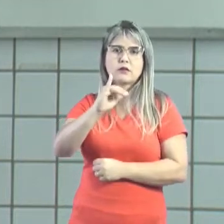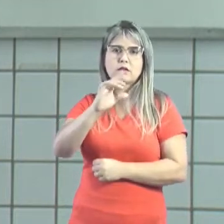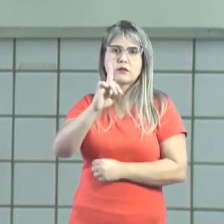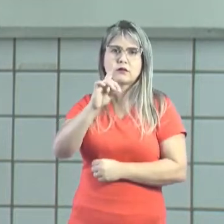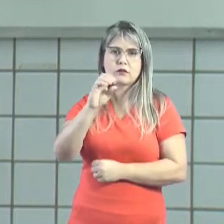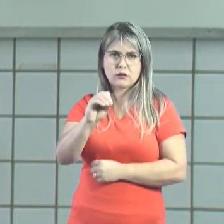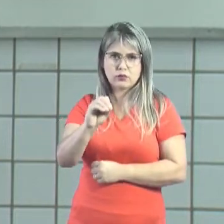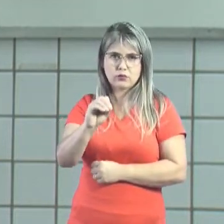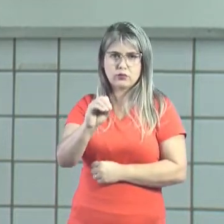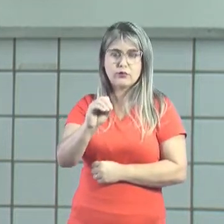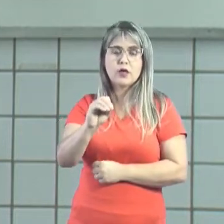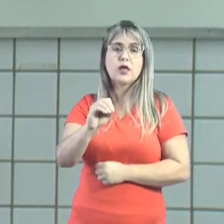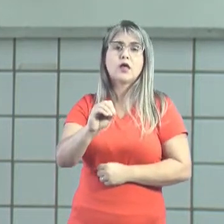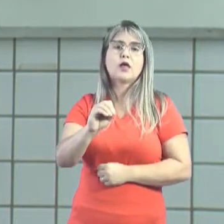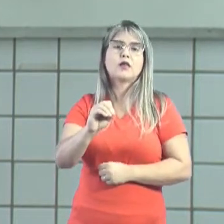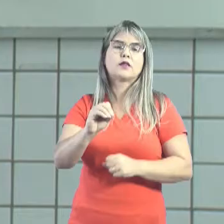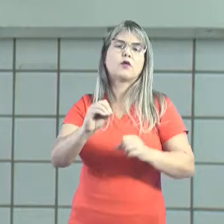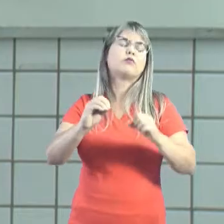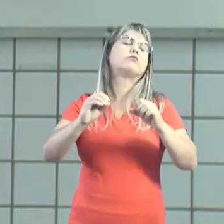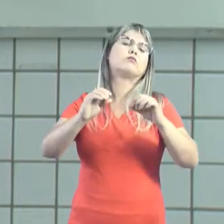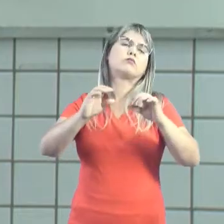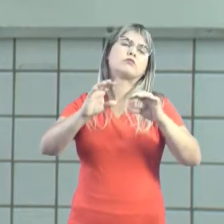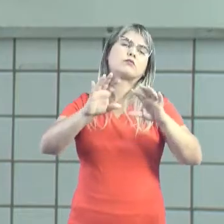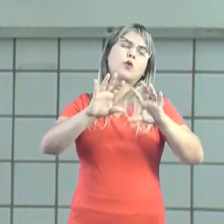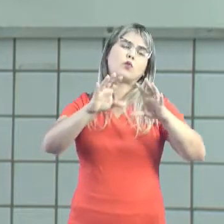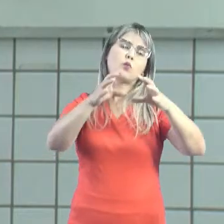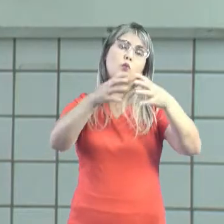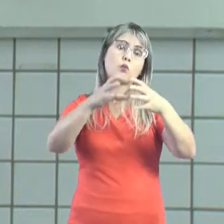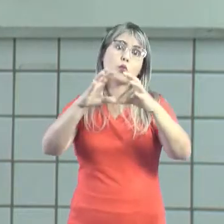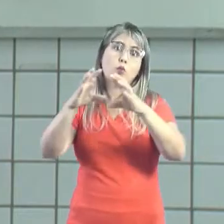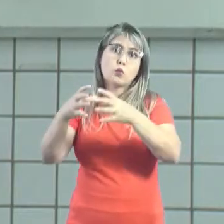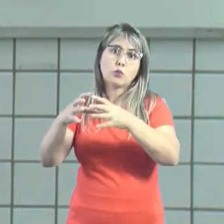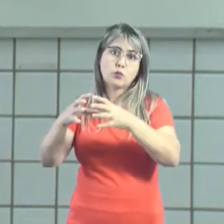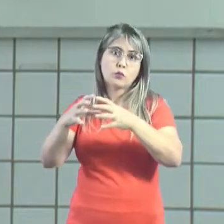vários tecidos, eu tenho um órgão,